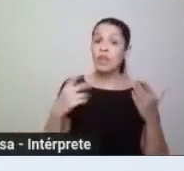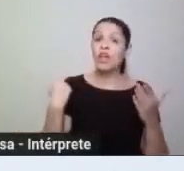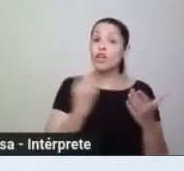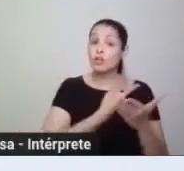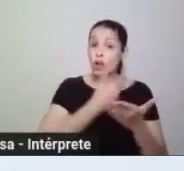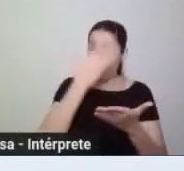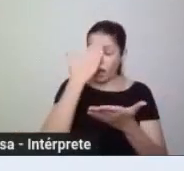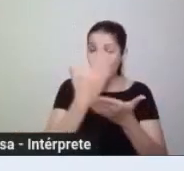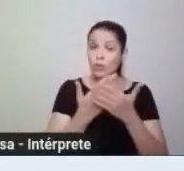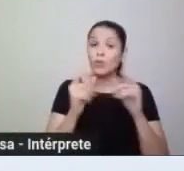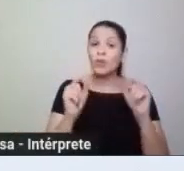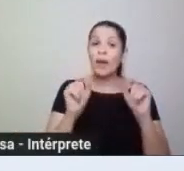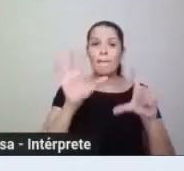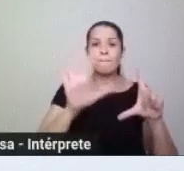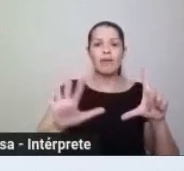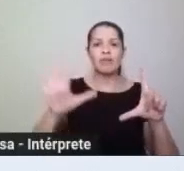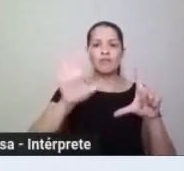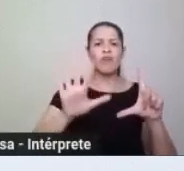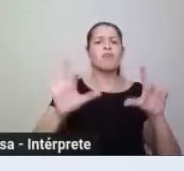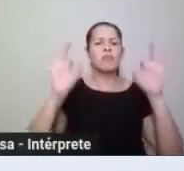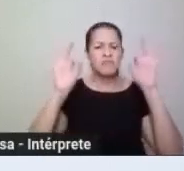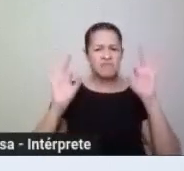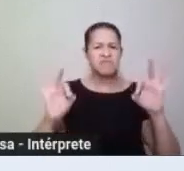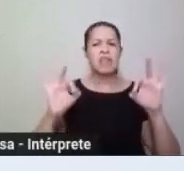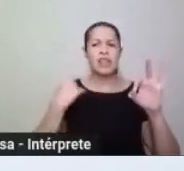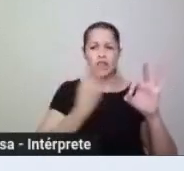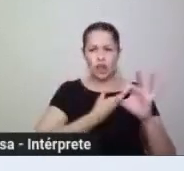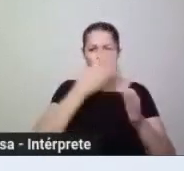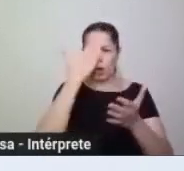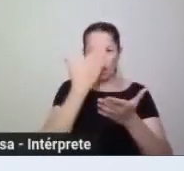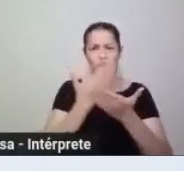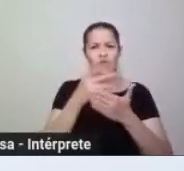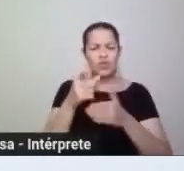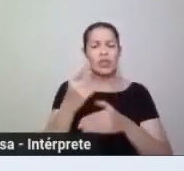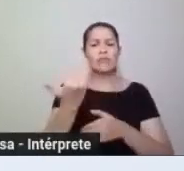acredita na plataforma, entendeu? A gente começou a